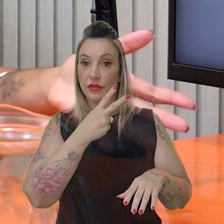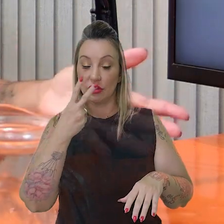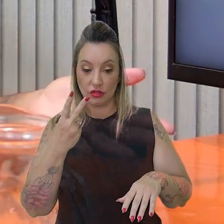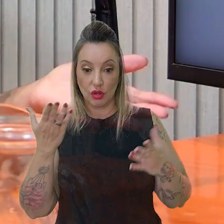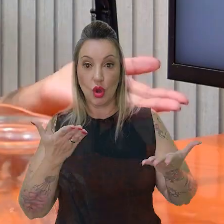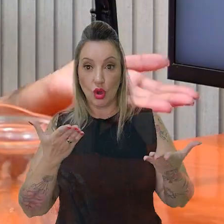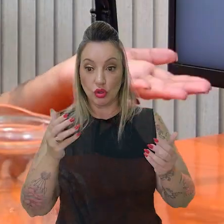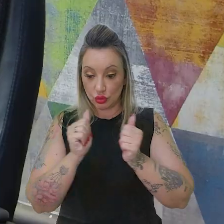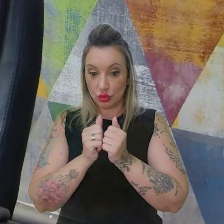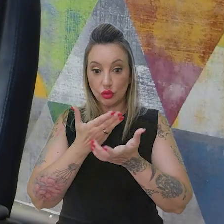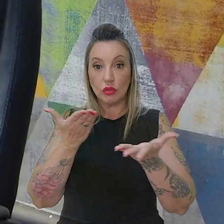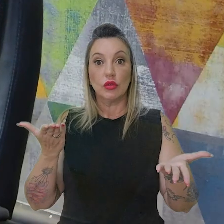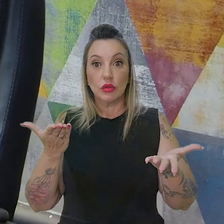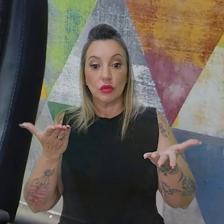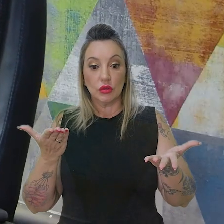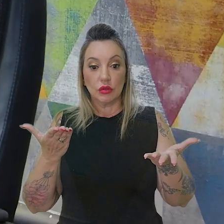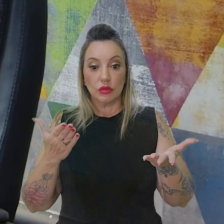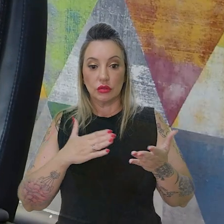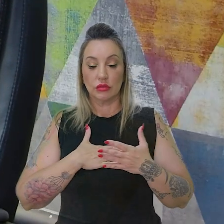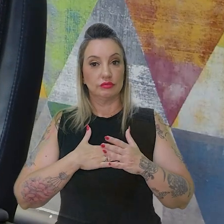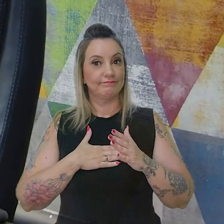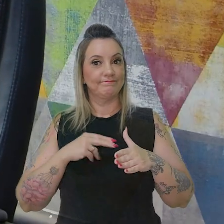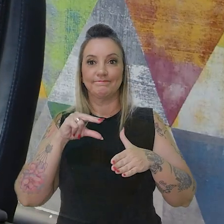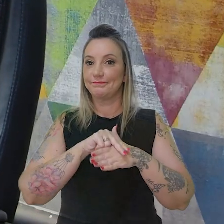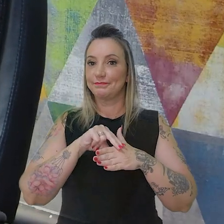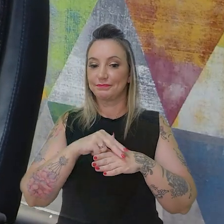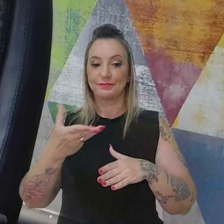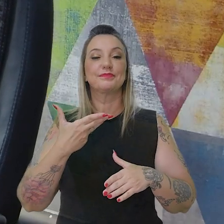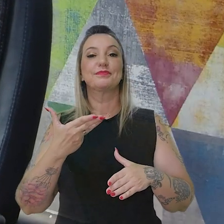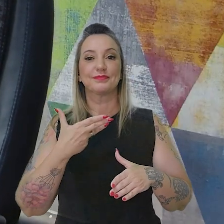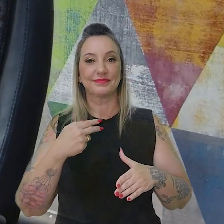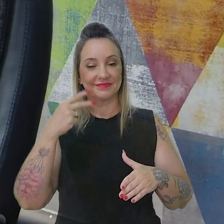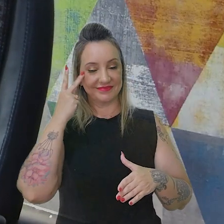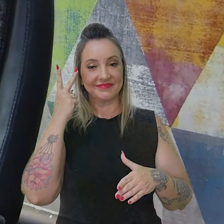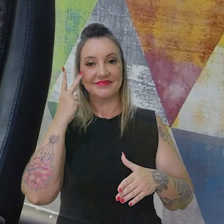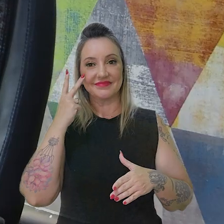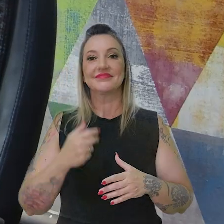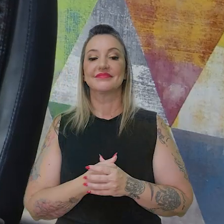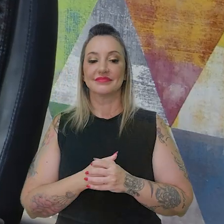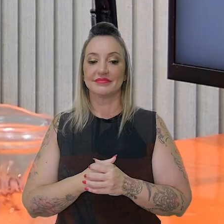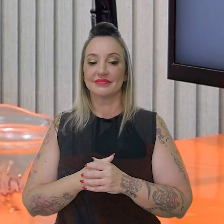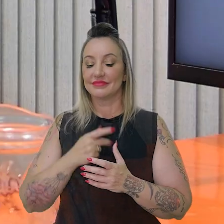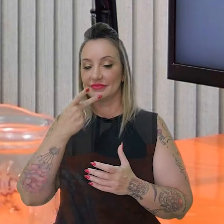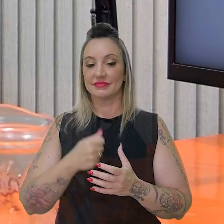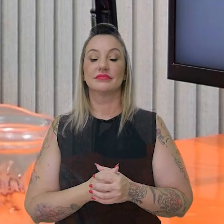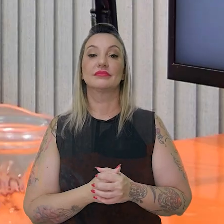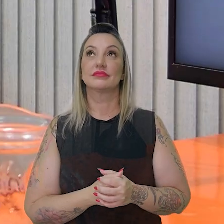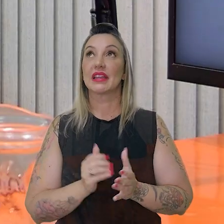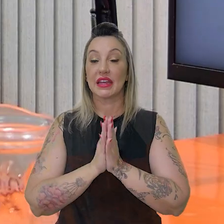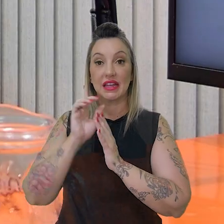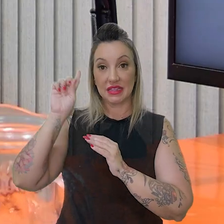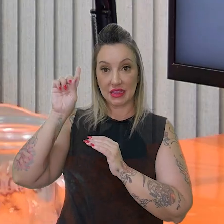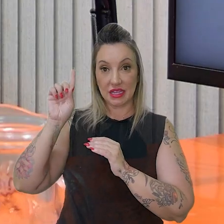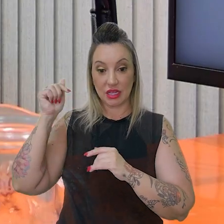com você é e com uma agenda corrid dissima em São Paulo e eu falo assim que graças a Deus eu